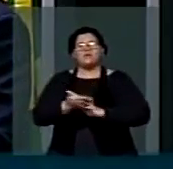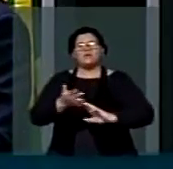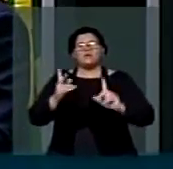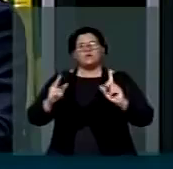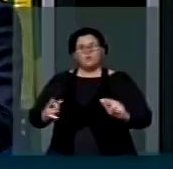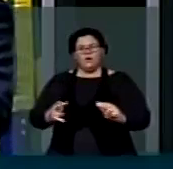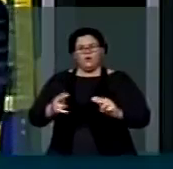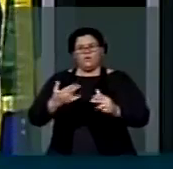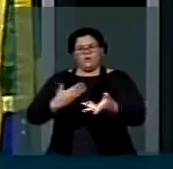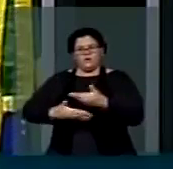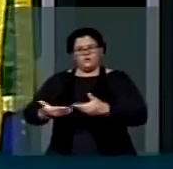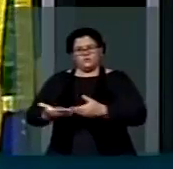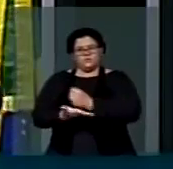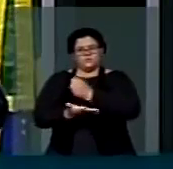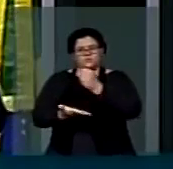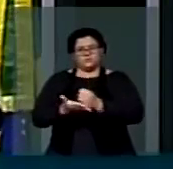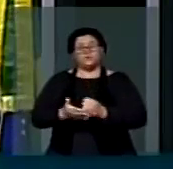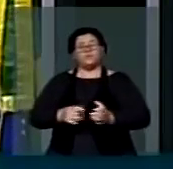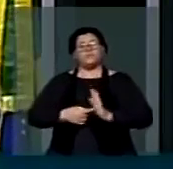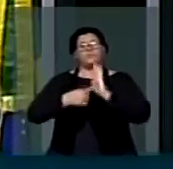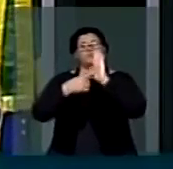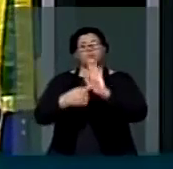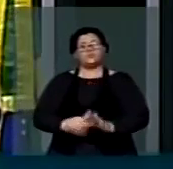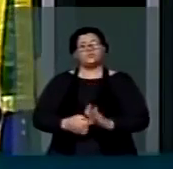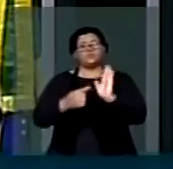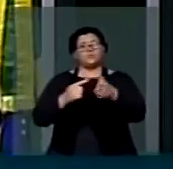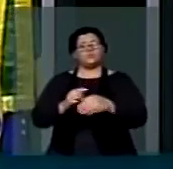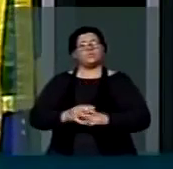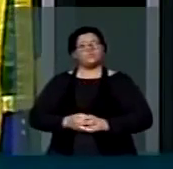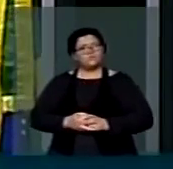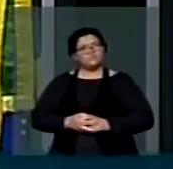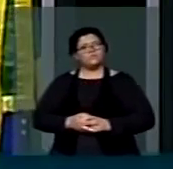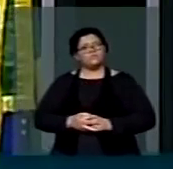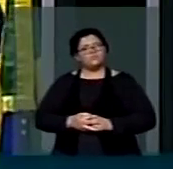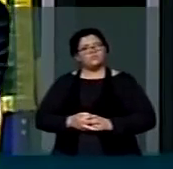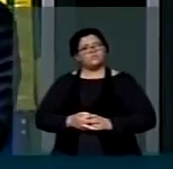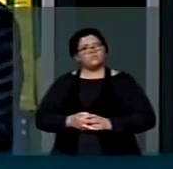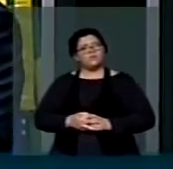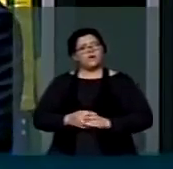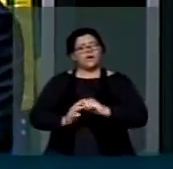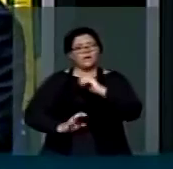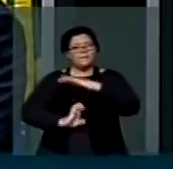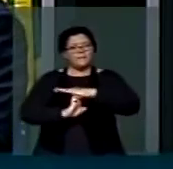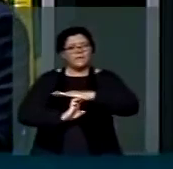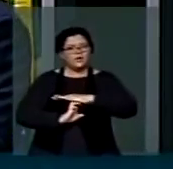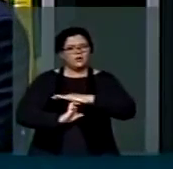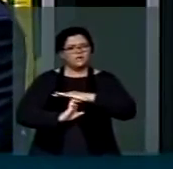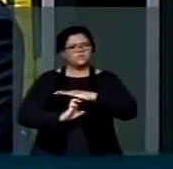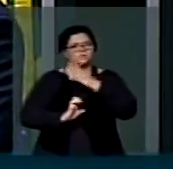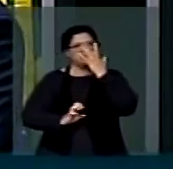contratual que ela apresentou da empresa